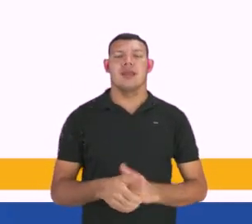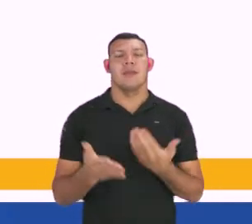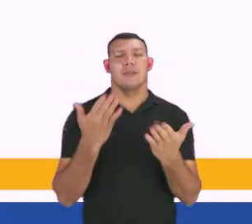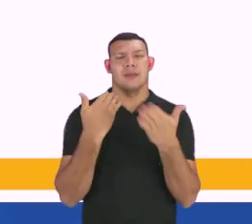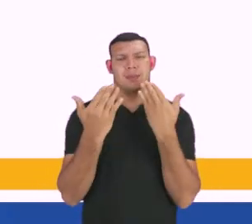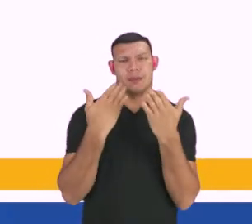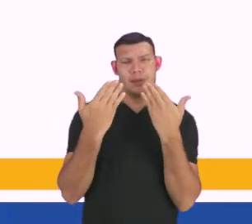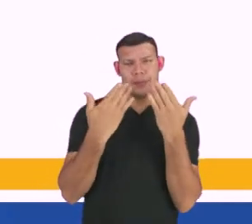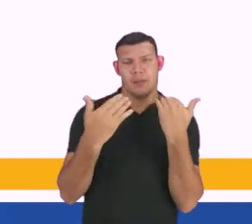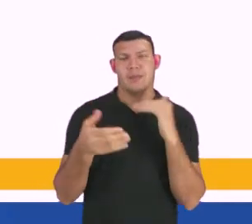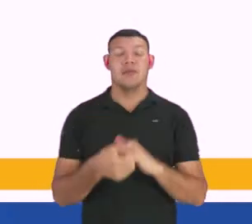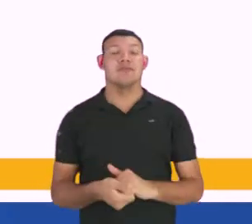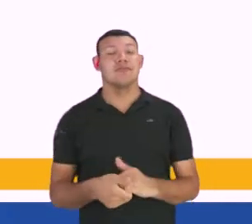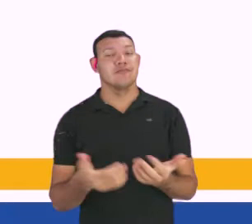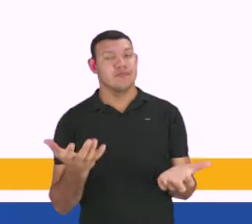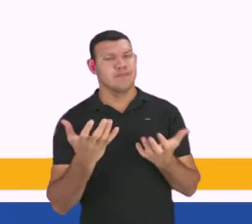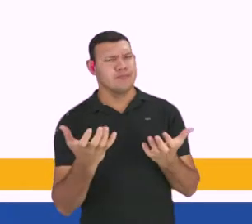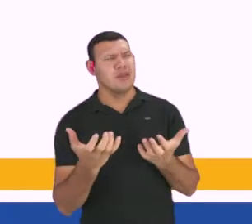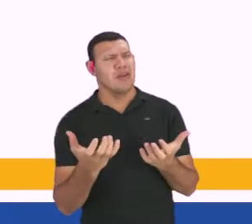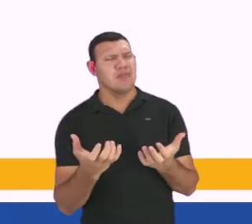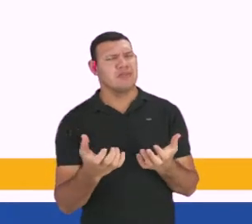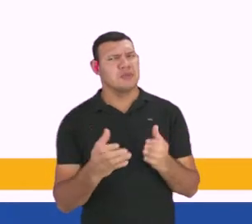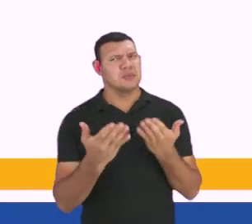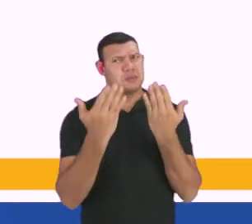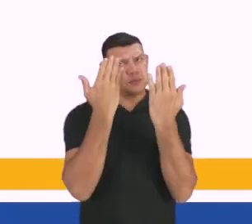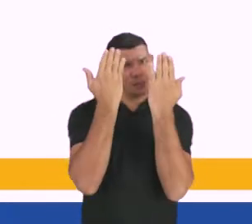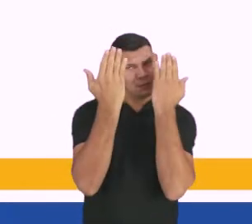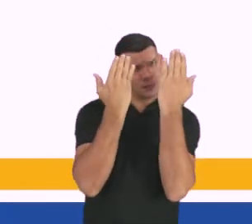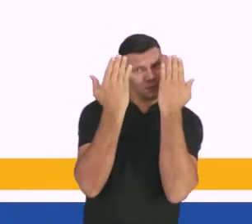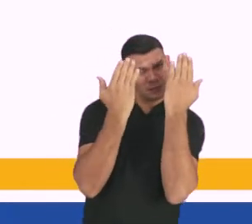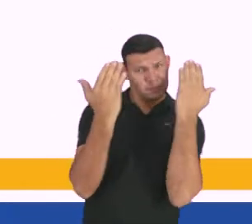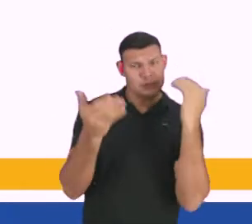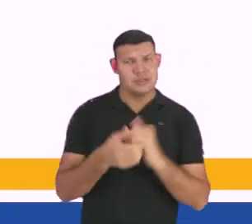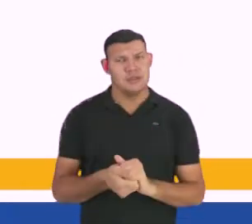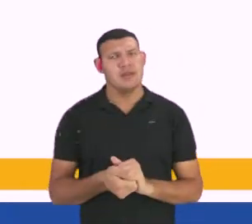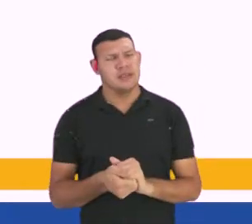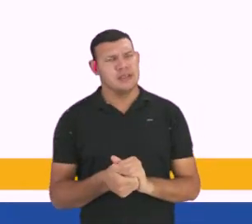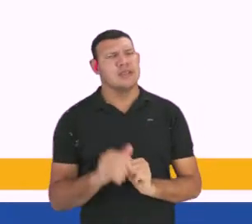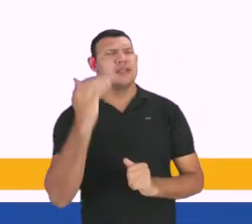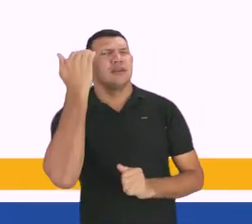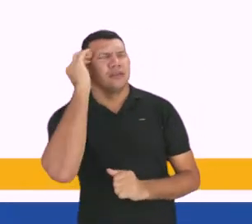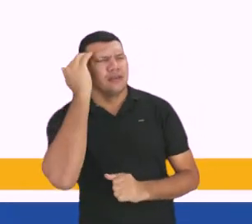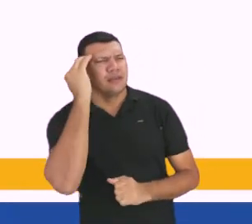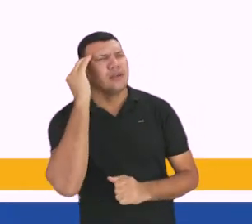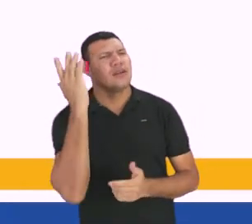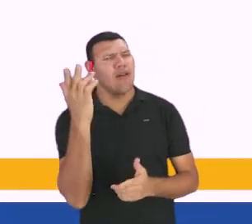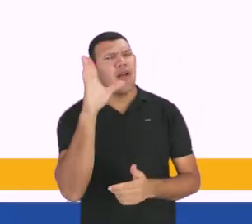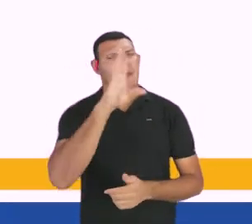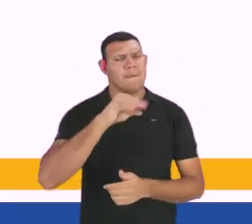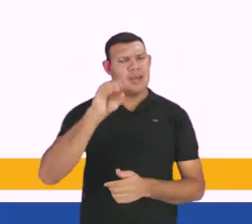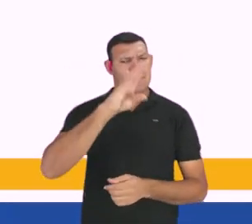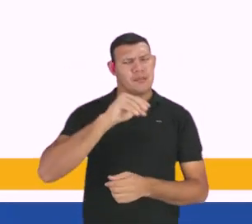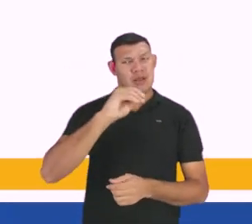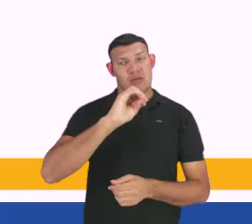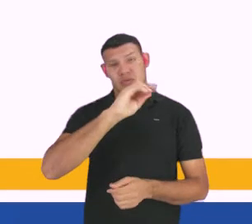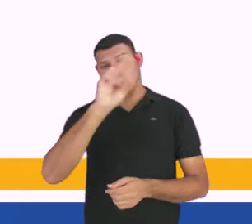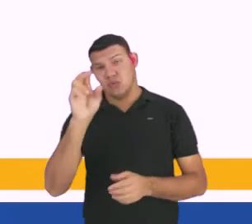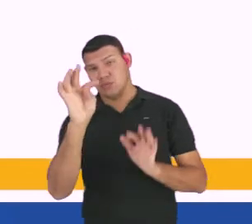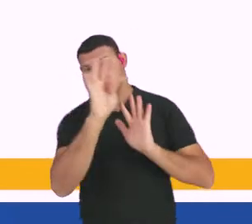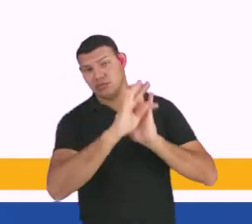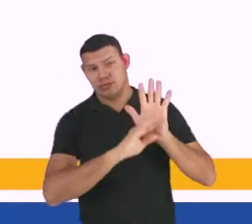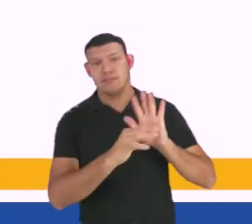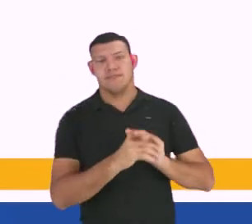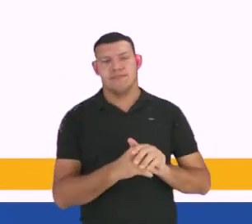conversando ou quer fazer uma comparação para se fazer bem entender a sua fala, o seu texto.